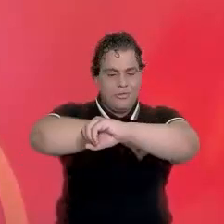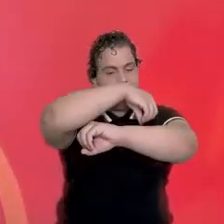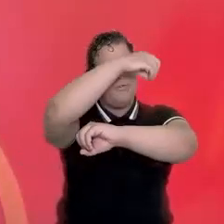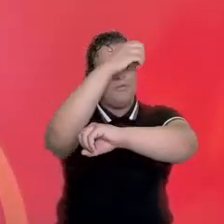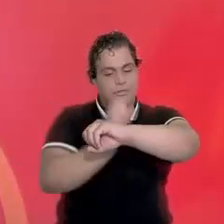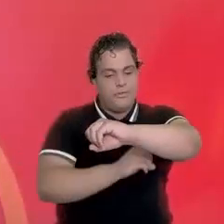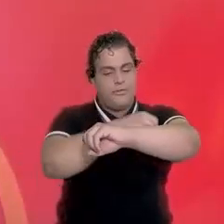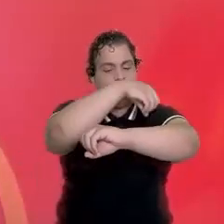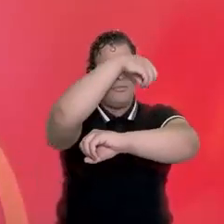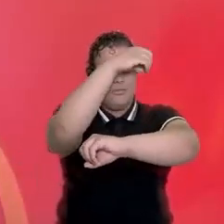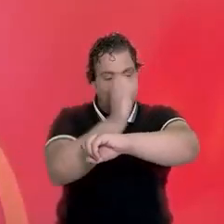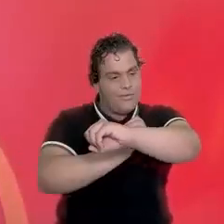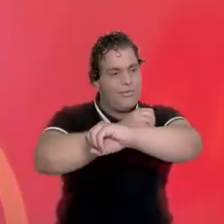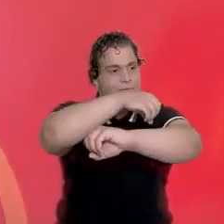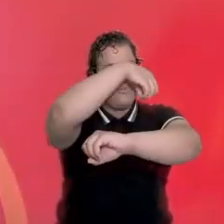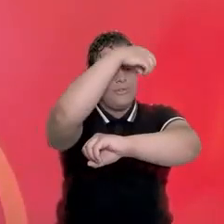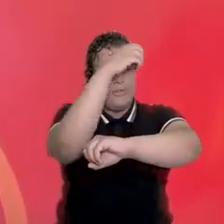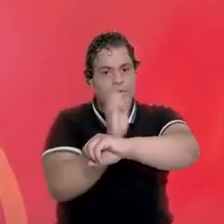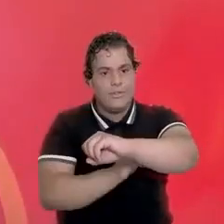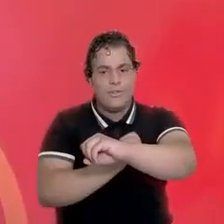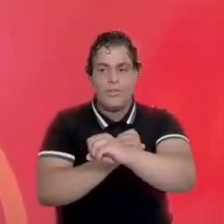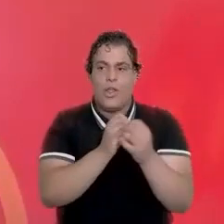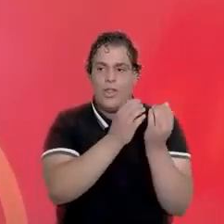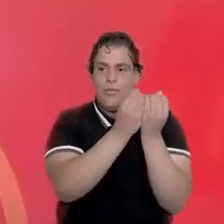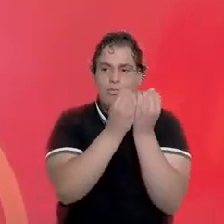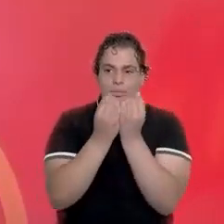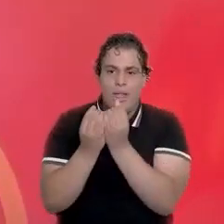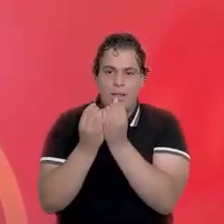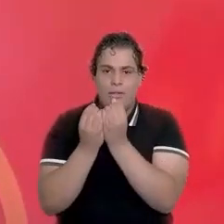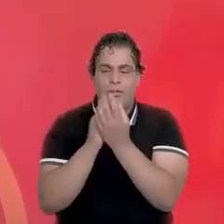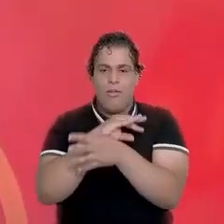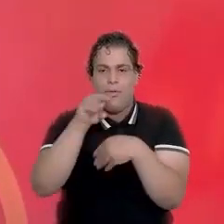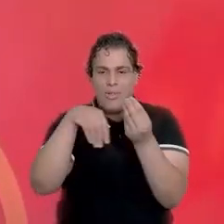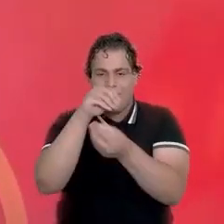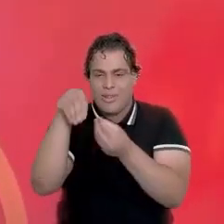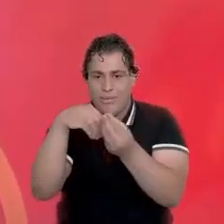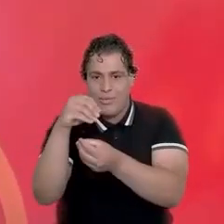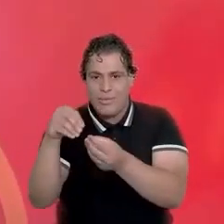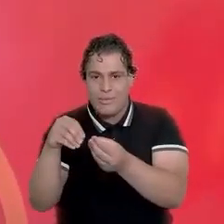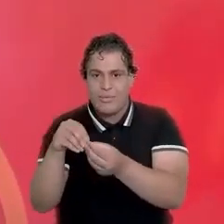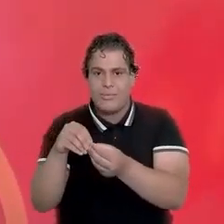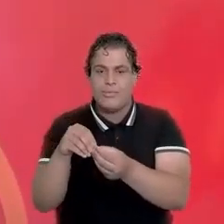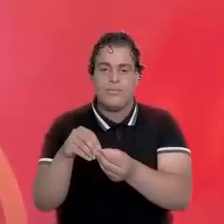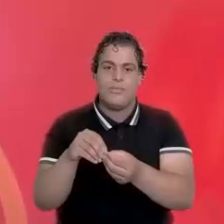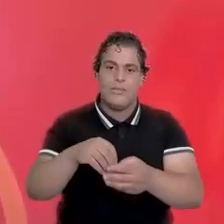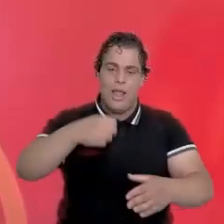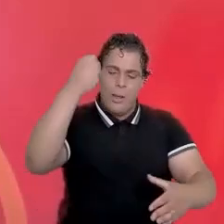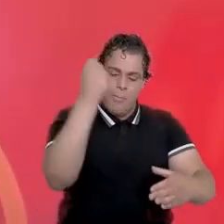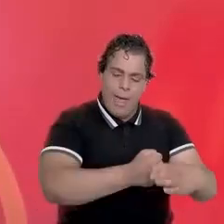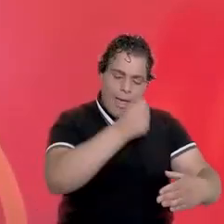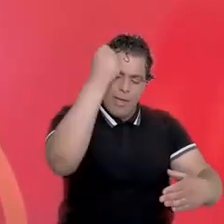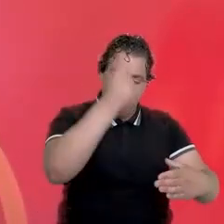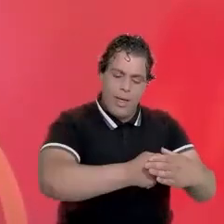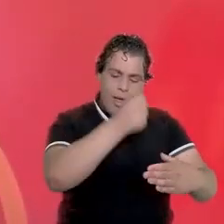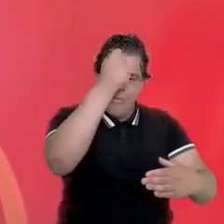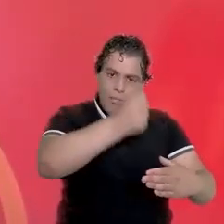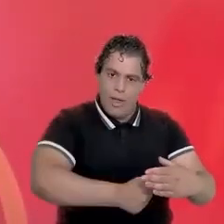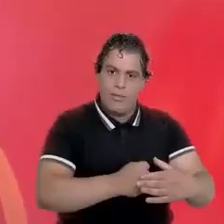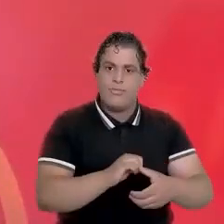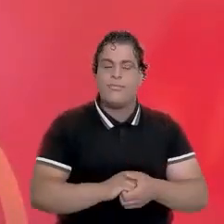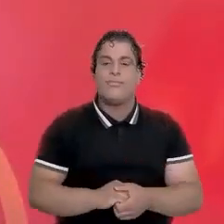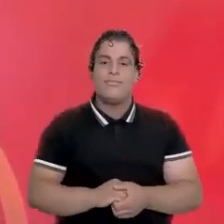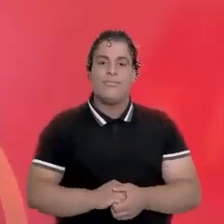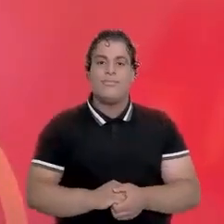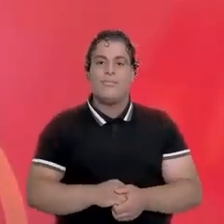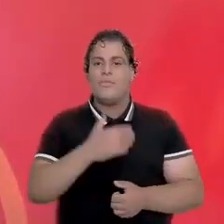triturando o milho maduro, a quirela sempre a socar. O